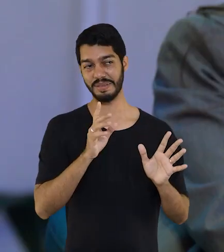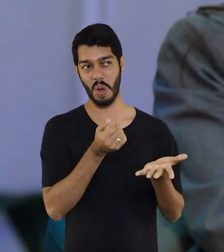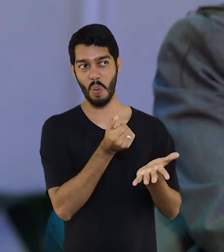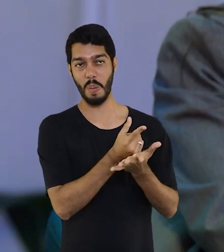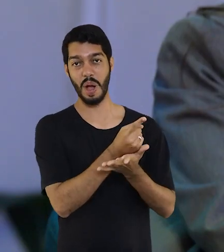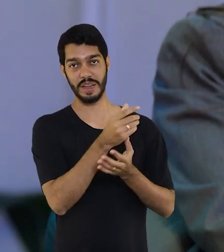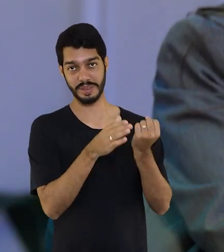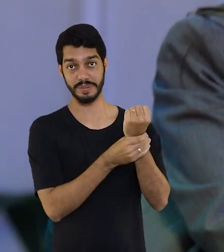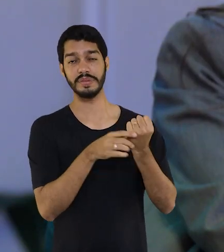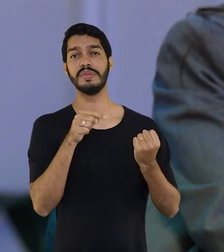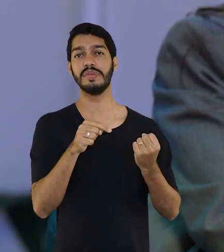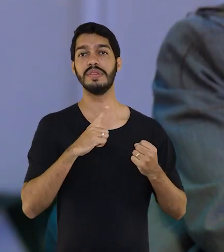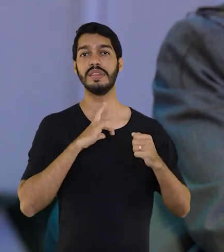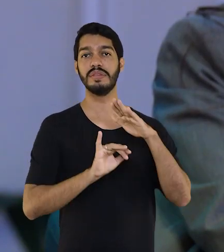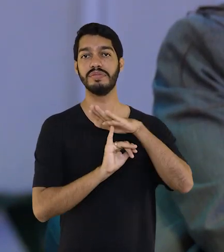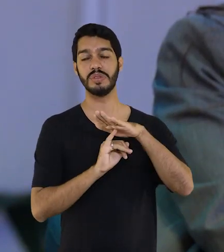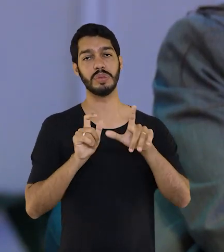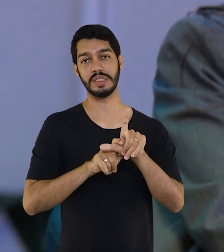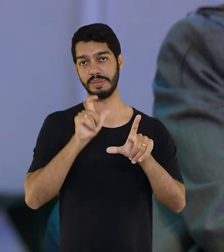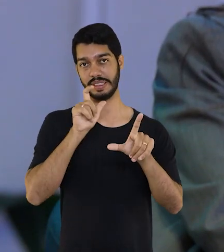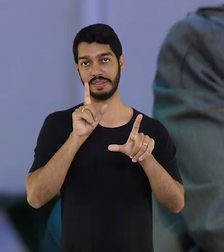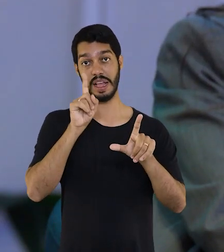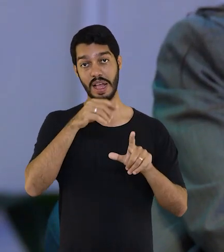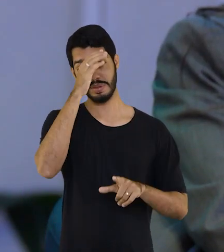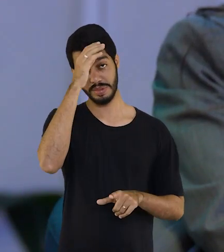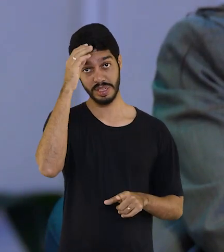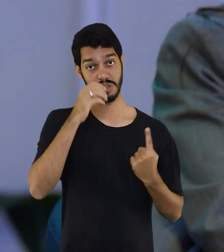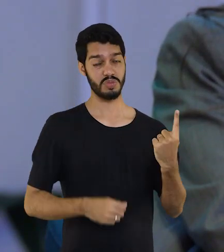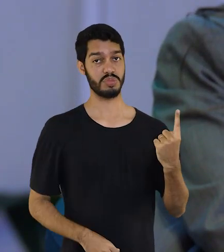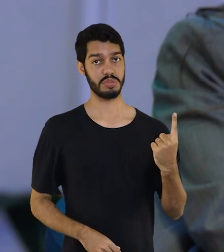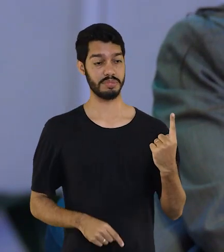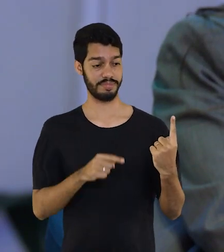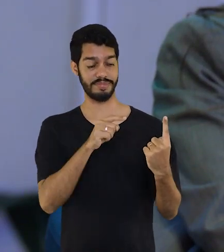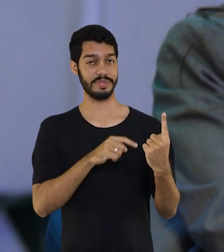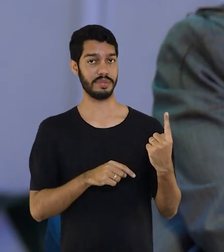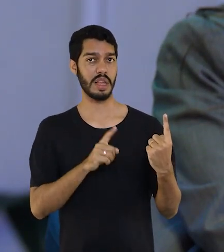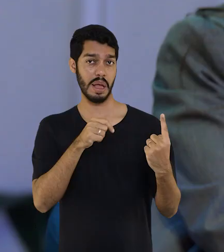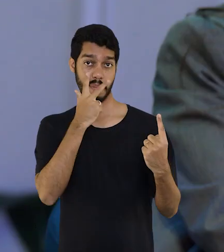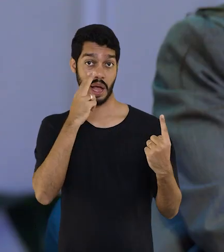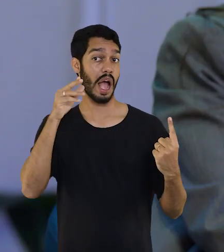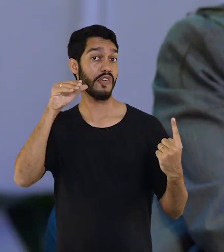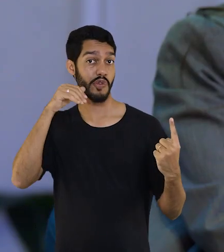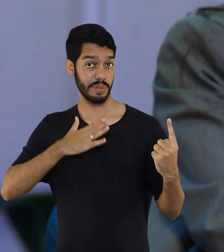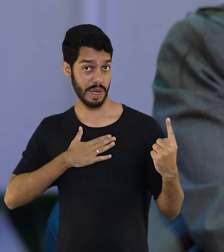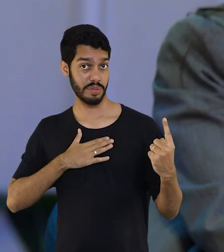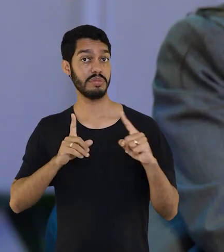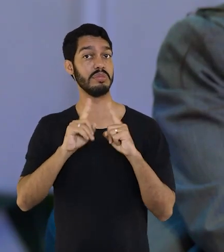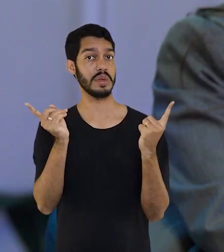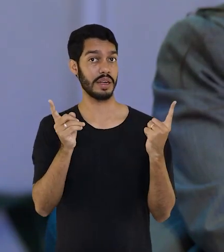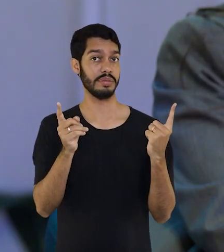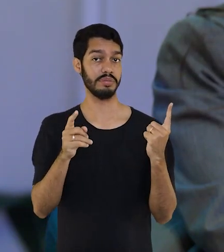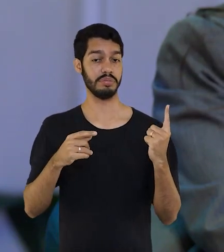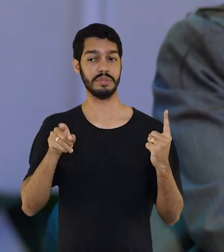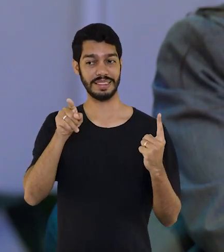corretor de seguros, alguém que tem comprado seguros. Corretor de seguros, no Brasil, ele é uma entidade independente, então ele representa o cliente. Então, quando você liga para o seu corretor, ele é um